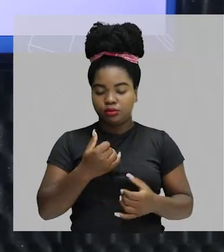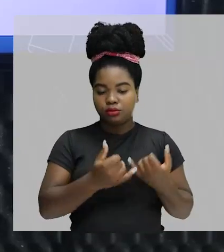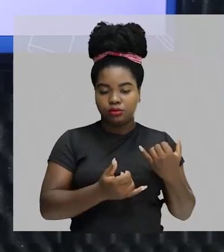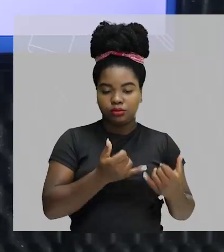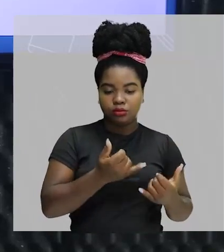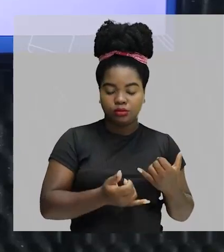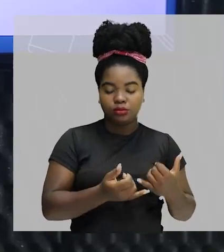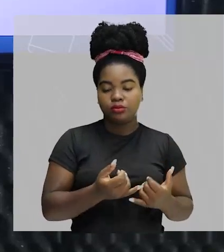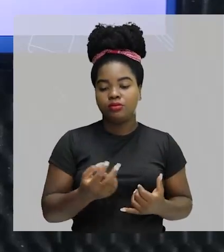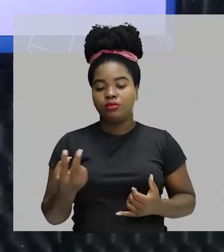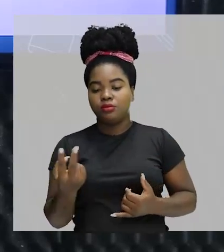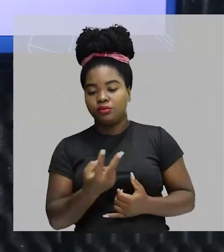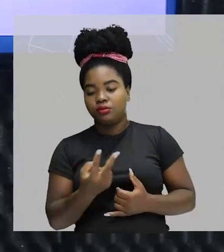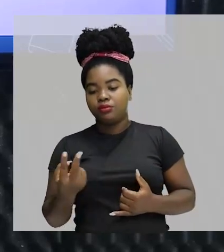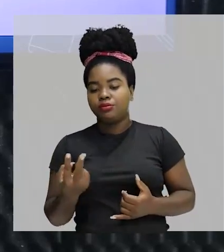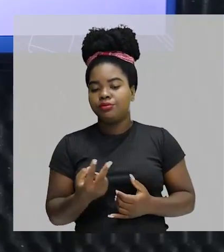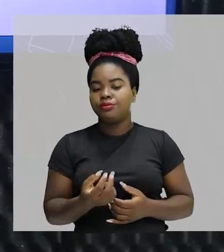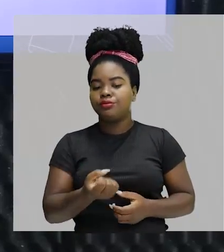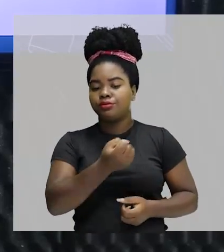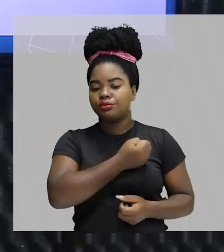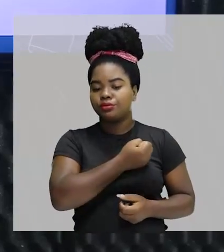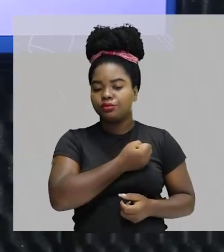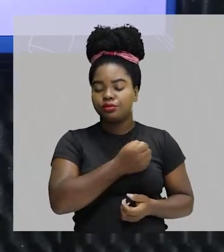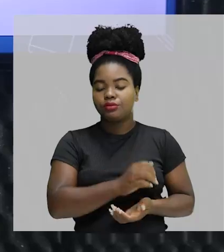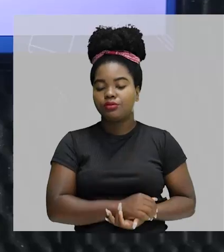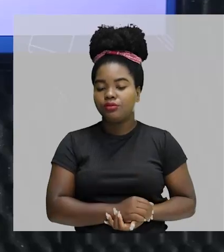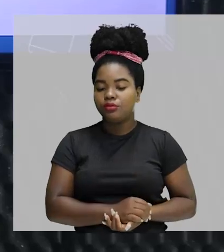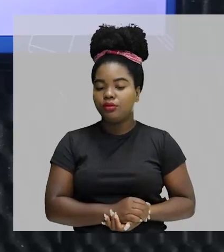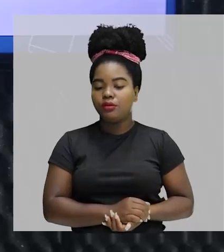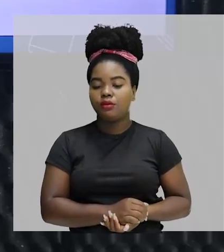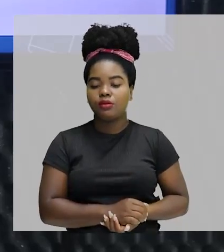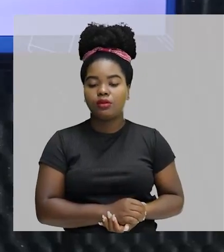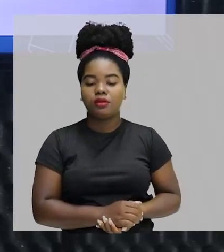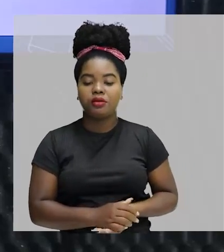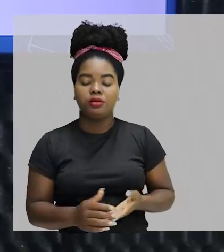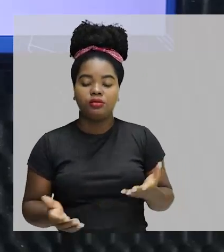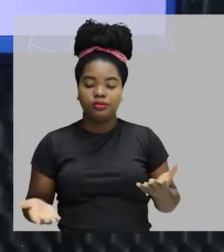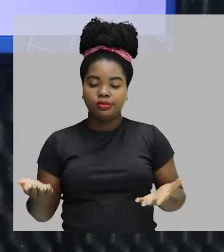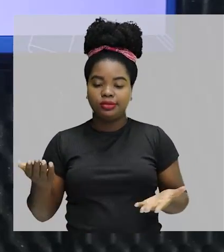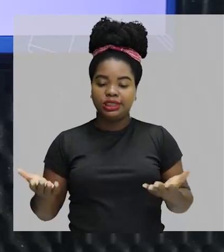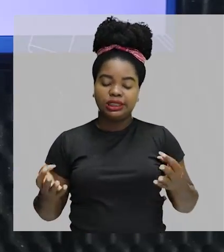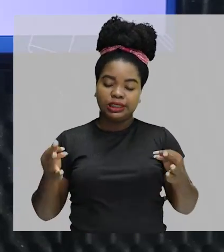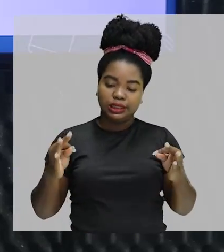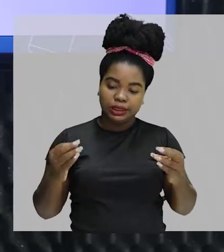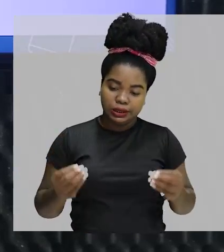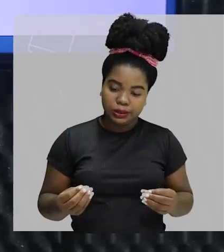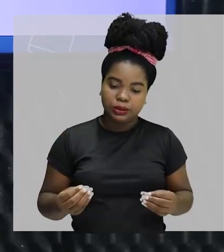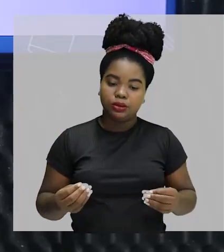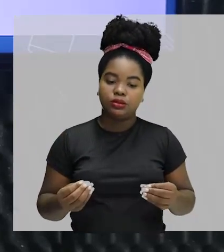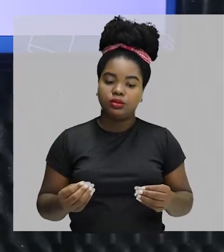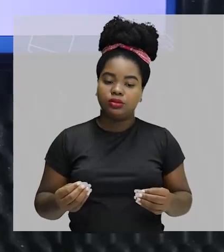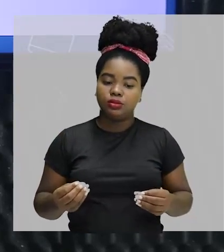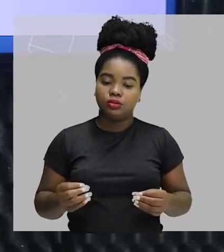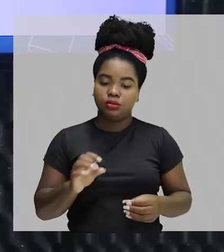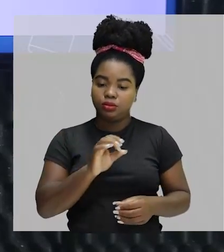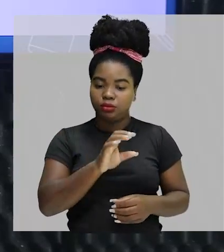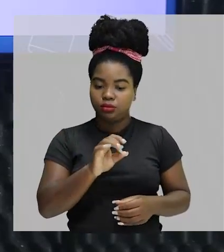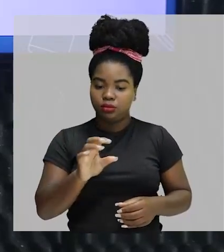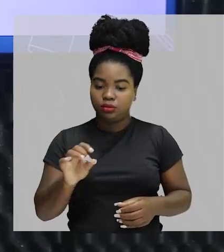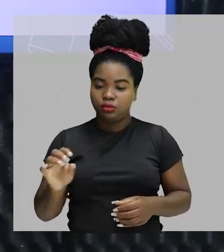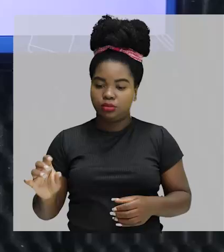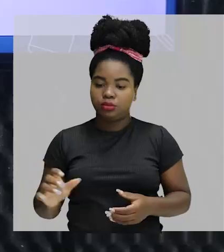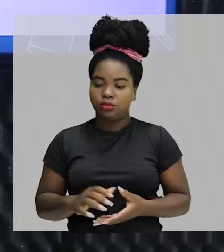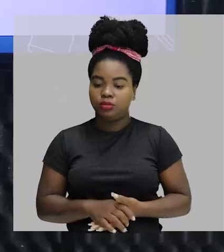semelhança entre os termos. E perceba que aqui, ó, nós comparamos toda a expressão, cada elemento